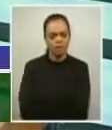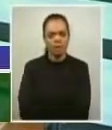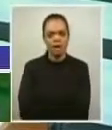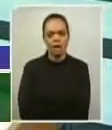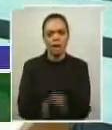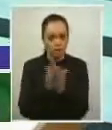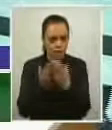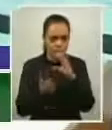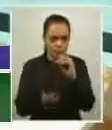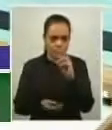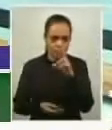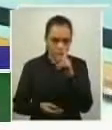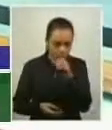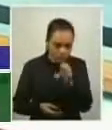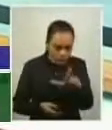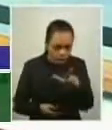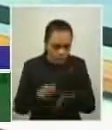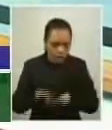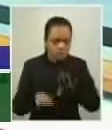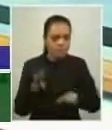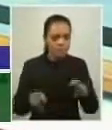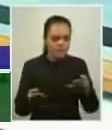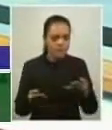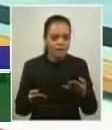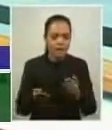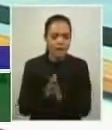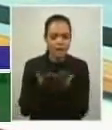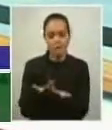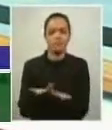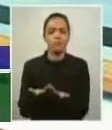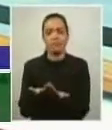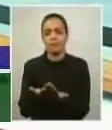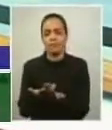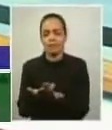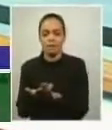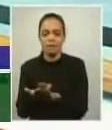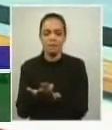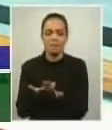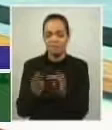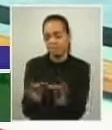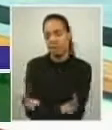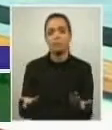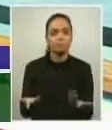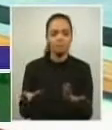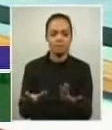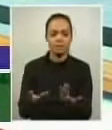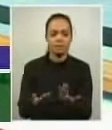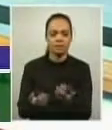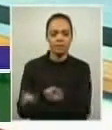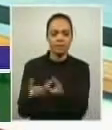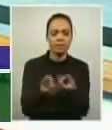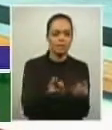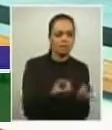literatura de cordel essa literatura periférica desse qualificada é que fica nas feiras